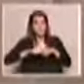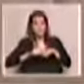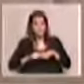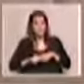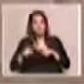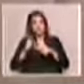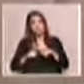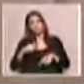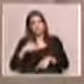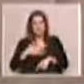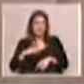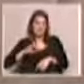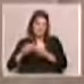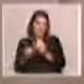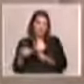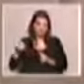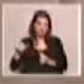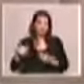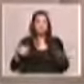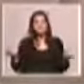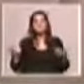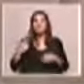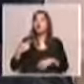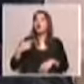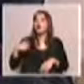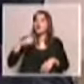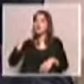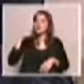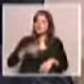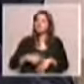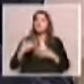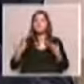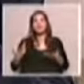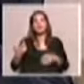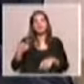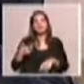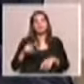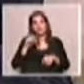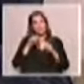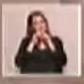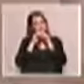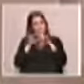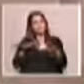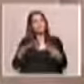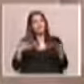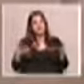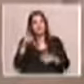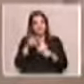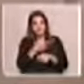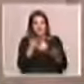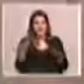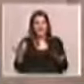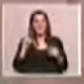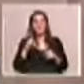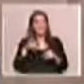da região. Portanto, no fundo, e nós mais uma vez, e temos estado a divulgar junto dos telespectadores que estamos a